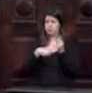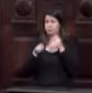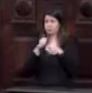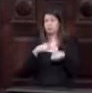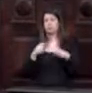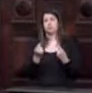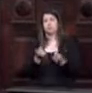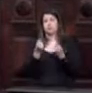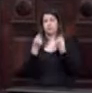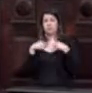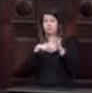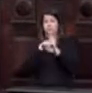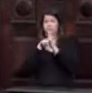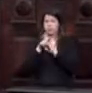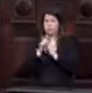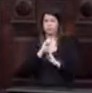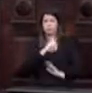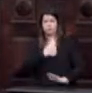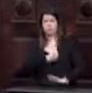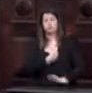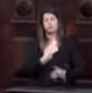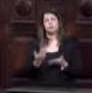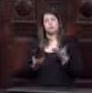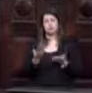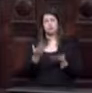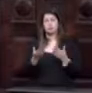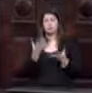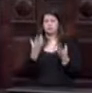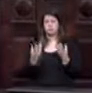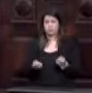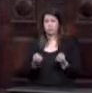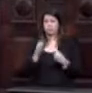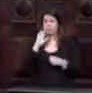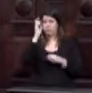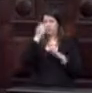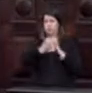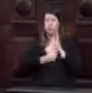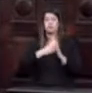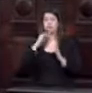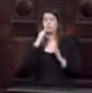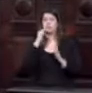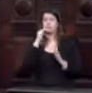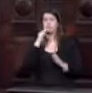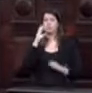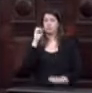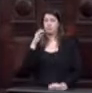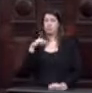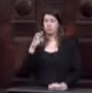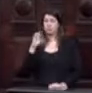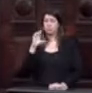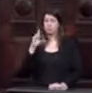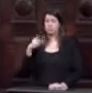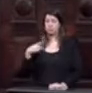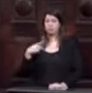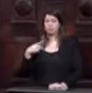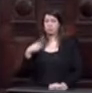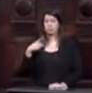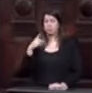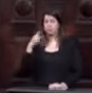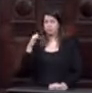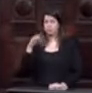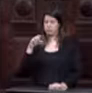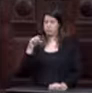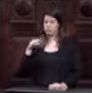Finanças, Fiscalização Financeira e Controle, favorável. Relatores, deputados Chiquinho da Mangueira, Conde Bittencourt, Luiz Paulo e Paulo